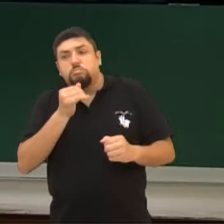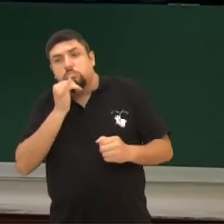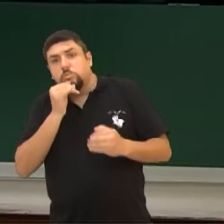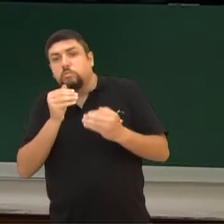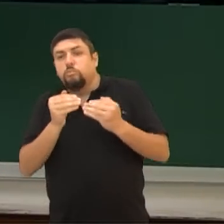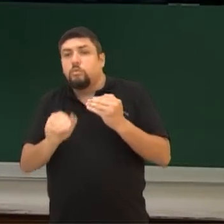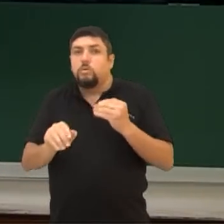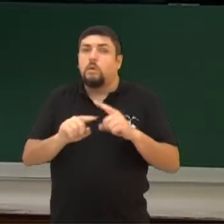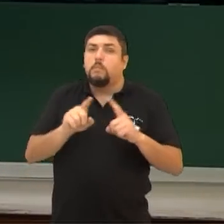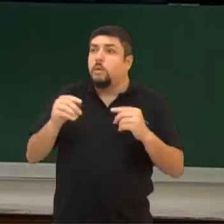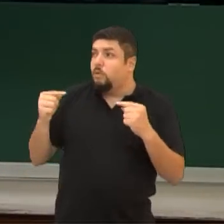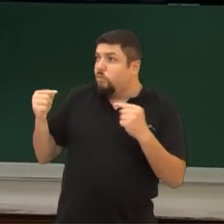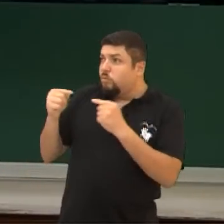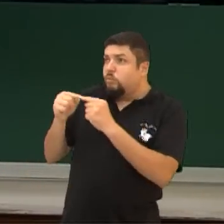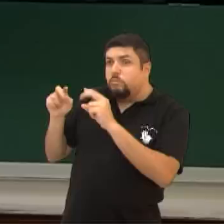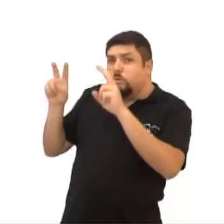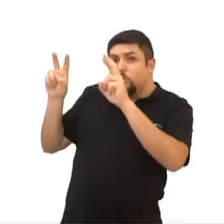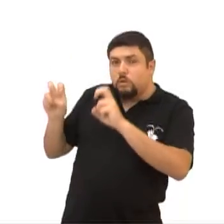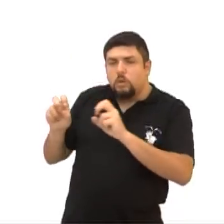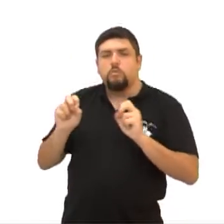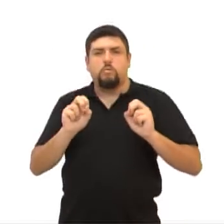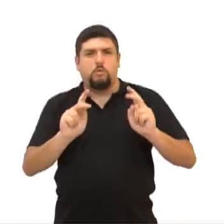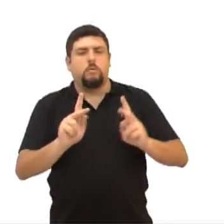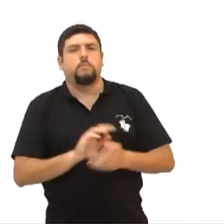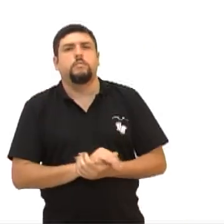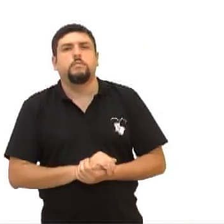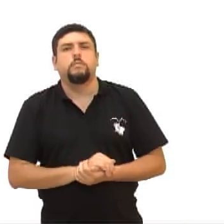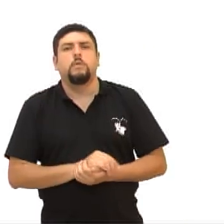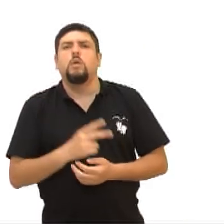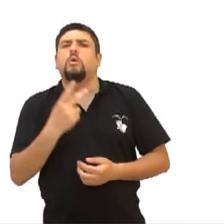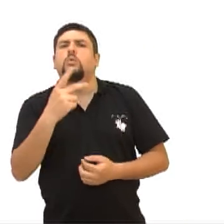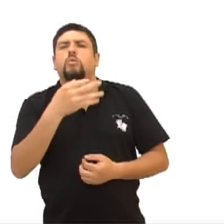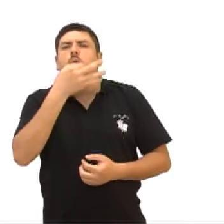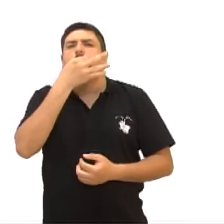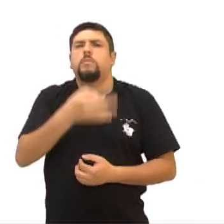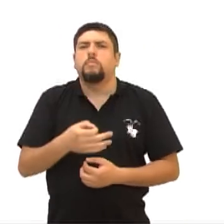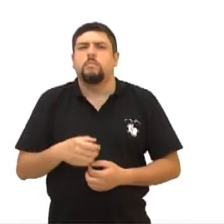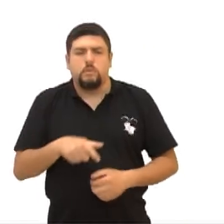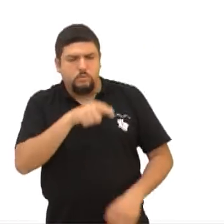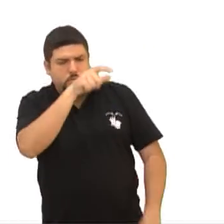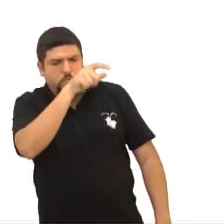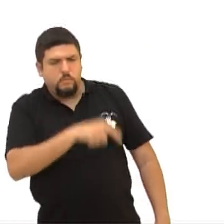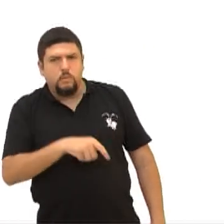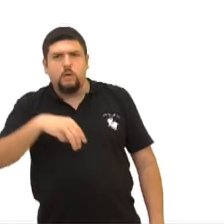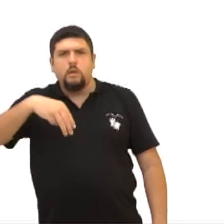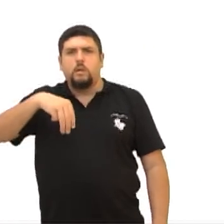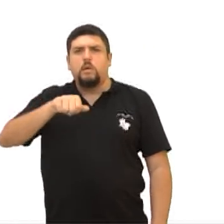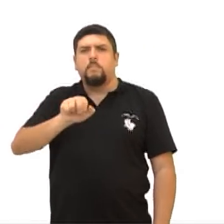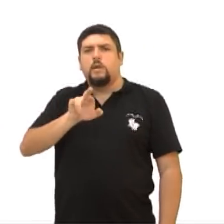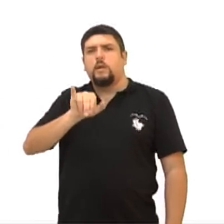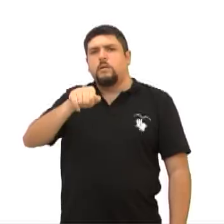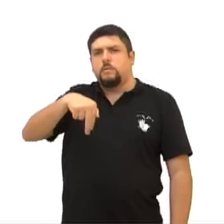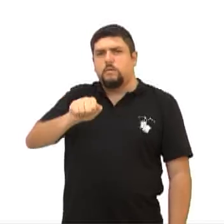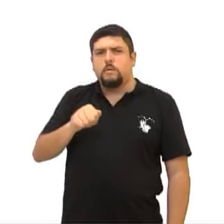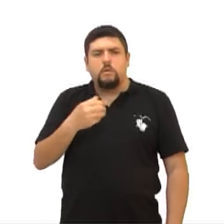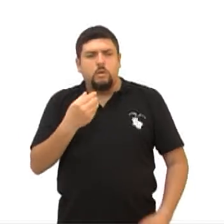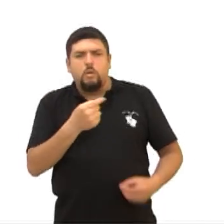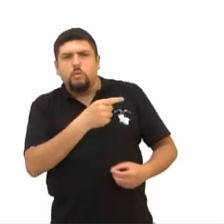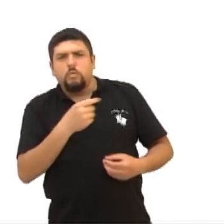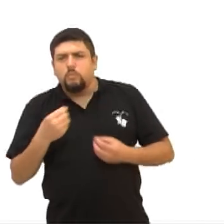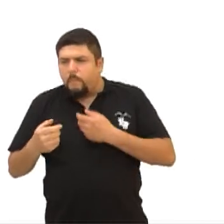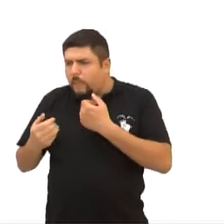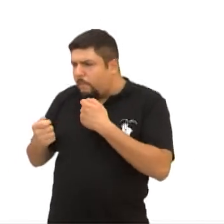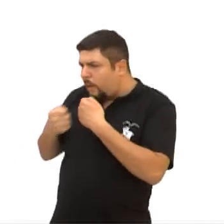mas eu não posso dizer que está errado. Em sua opinião, como a repórter Mariana Tocarnia registrou